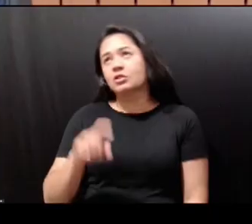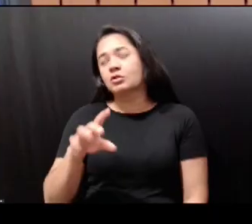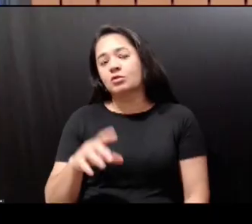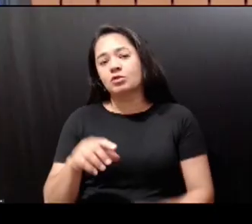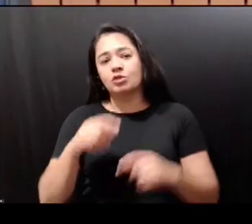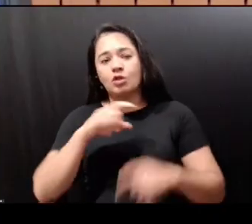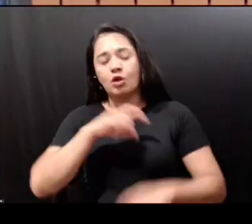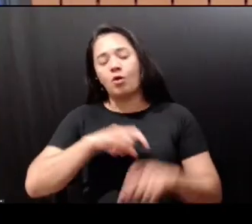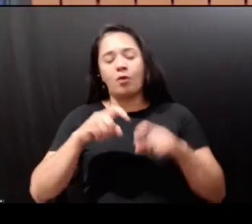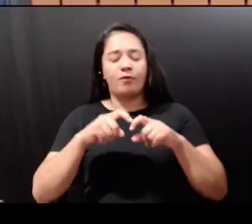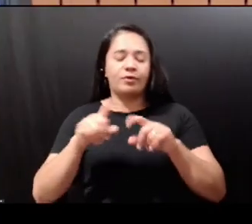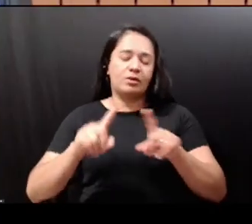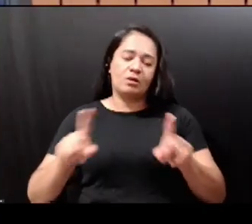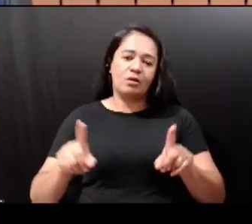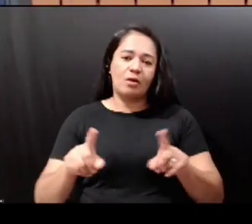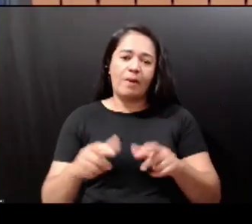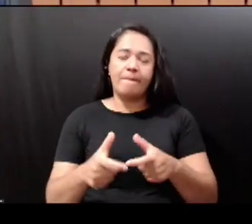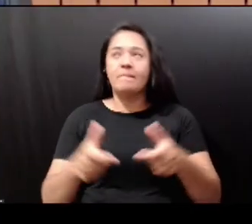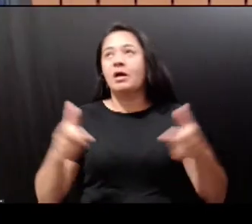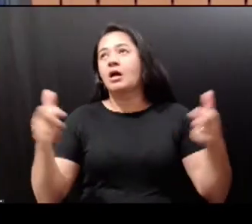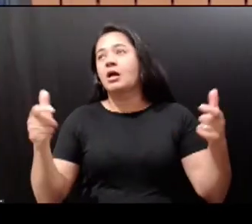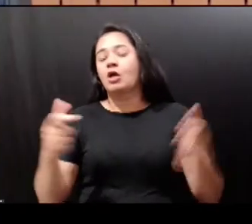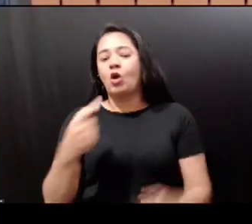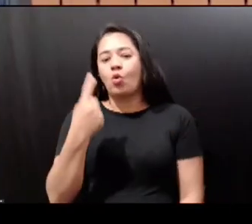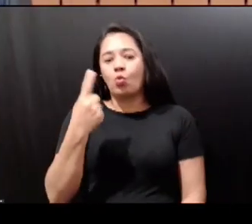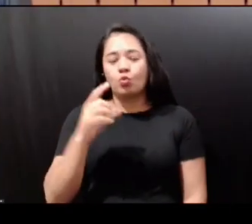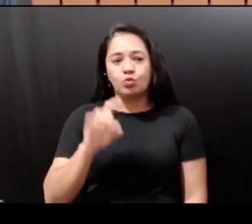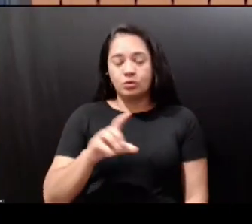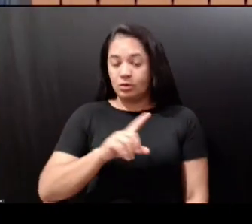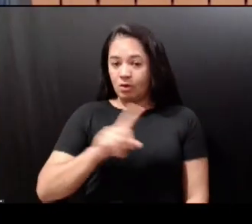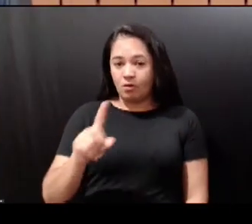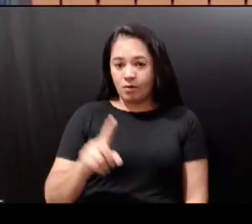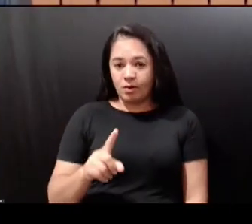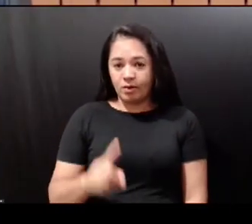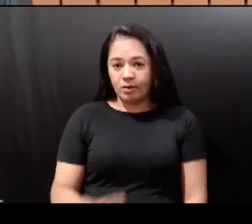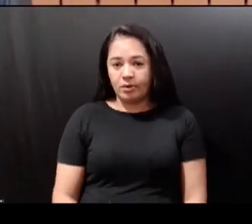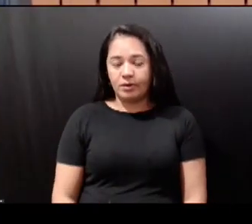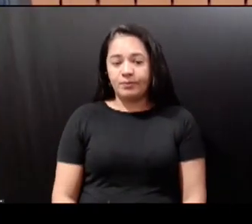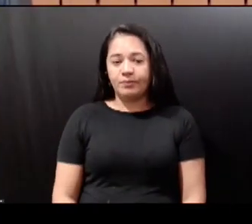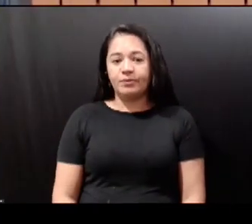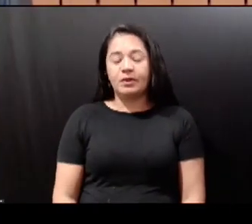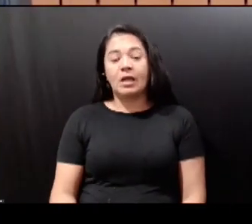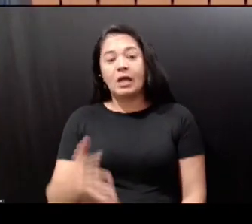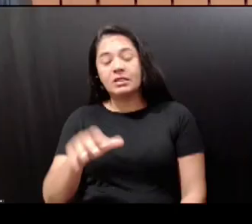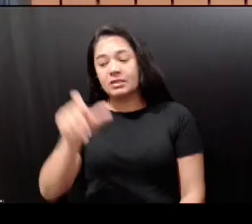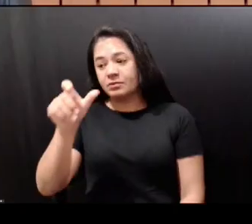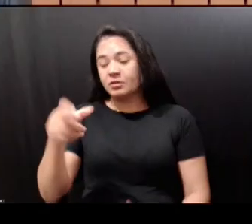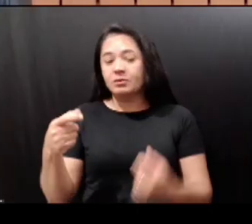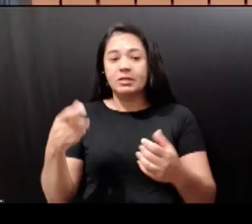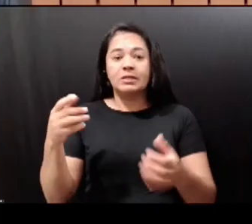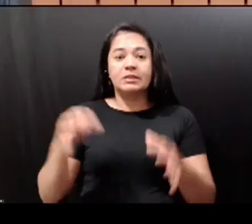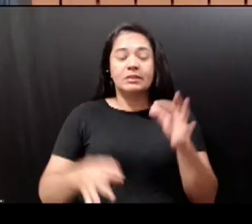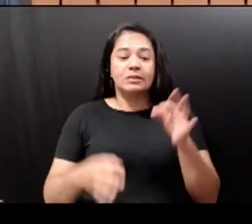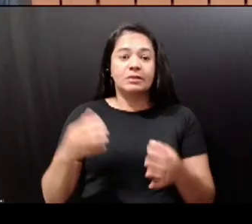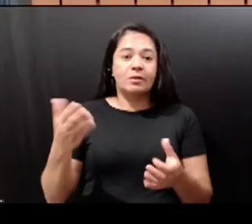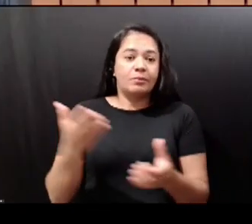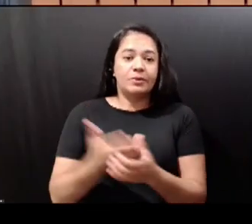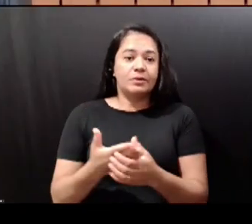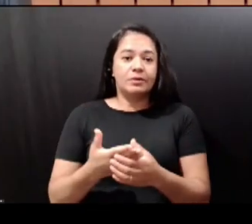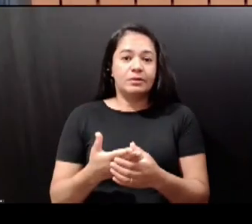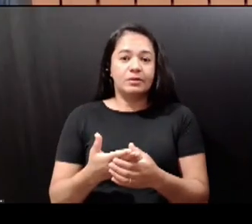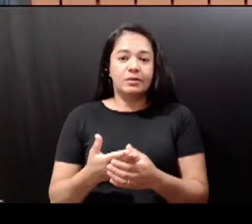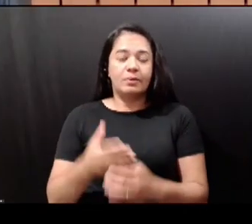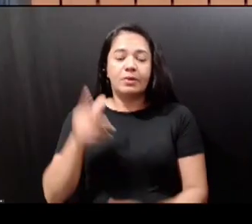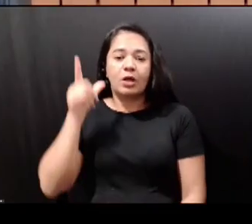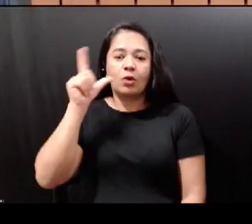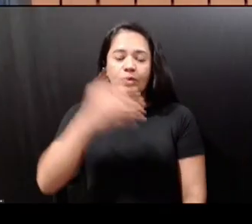maioria dos convênios. Tem pessoas que ela tem que entrar na justiça para poder adquirir um exame, sendo que ela paga o convênio.